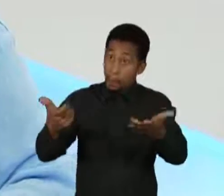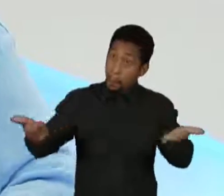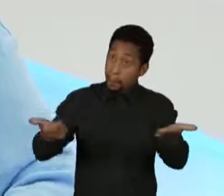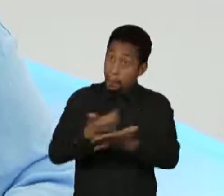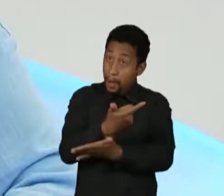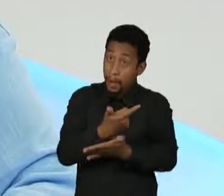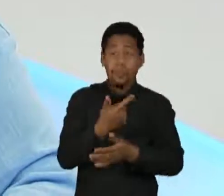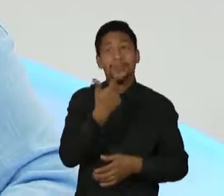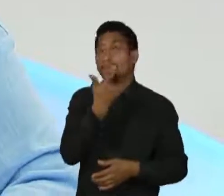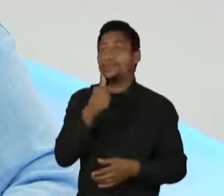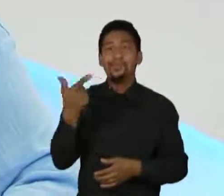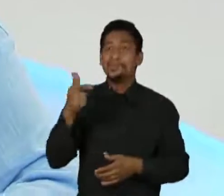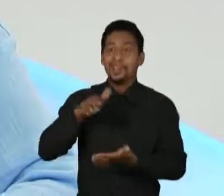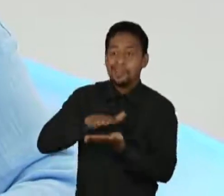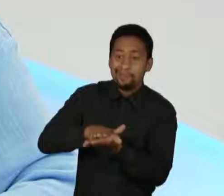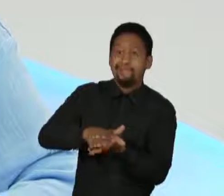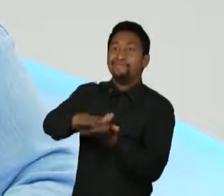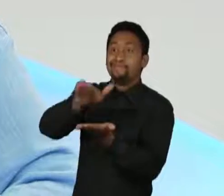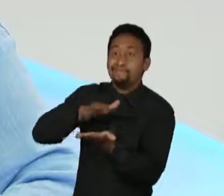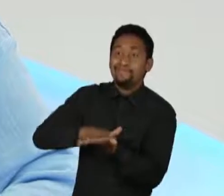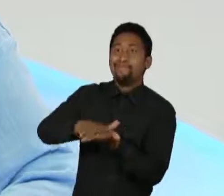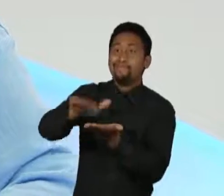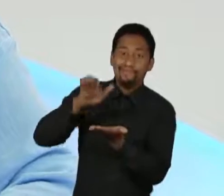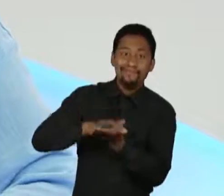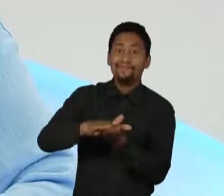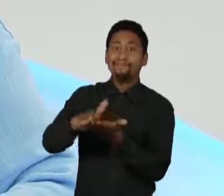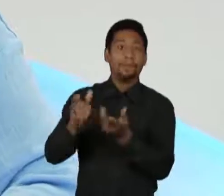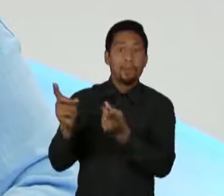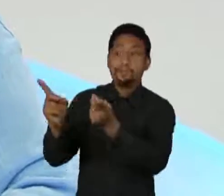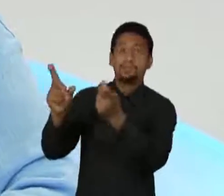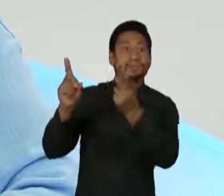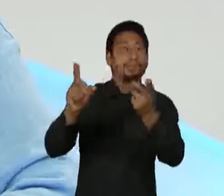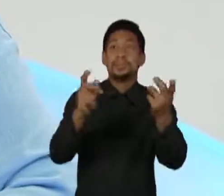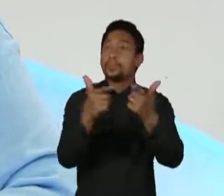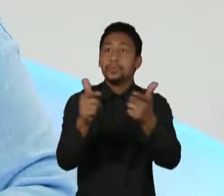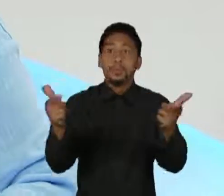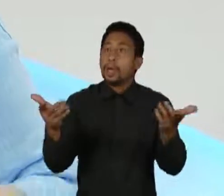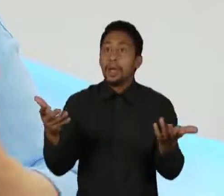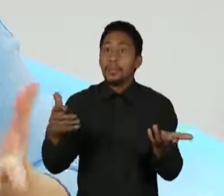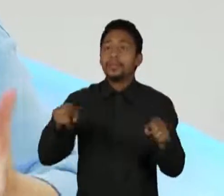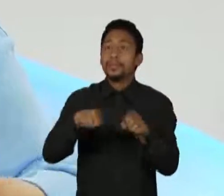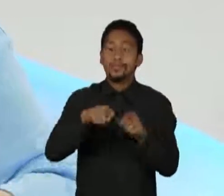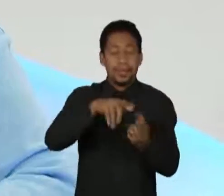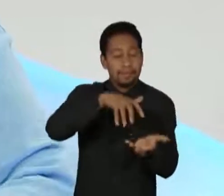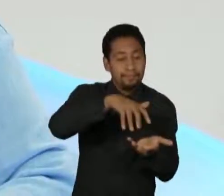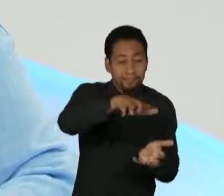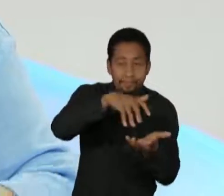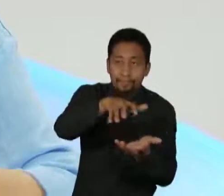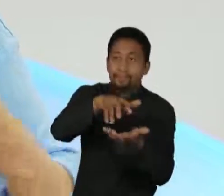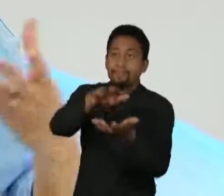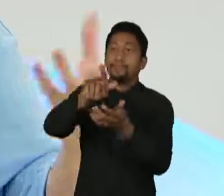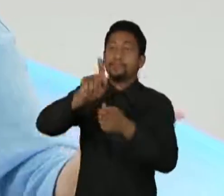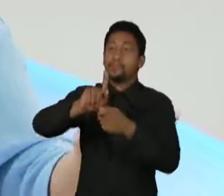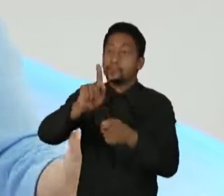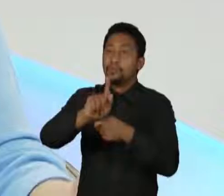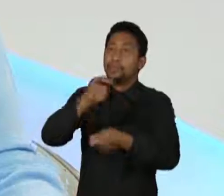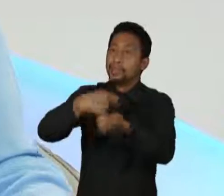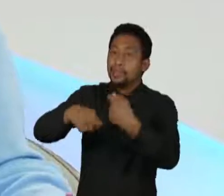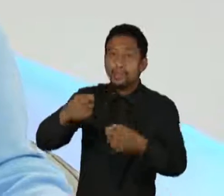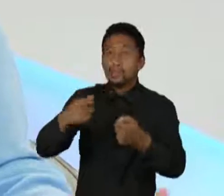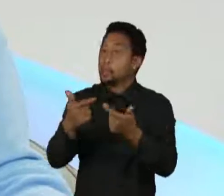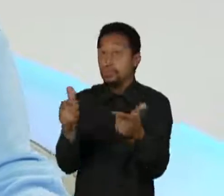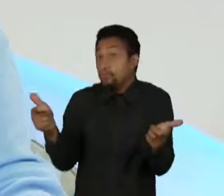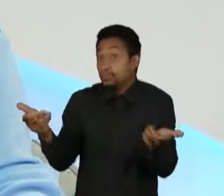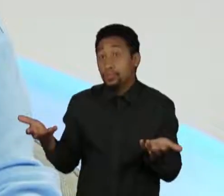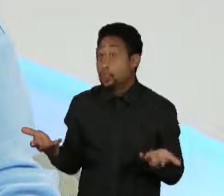tinha um volume de impressão que atendesse a essa demanda e nem umaa distribuição uma capilaridade Que desse conta de